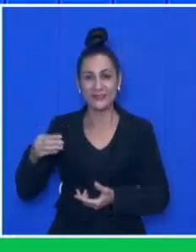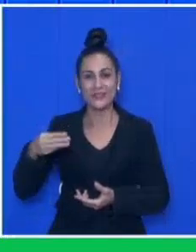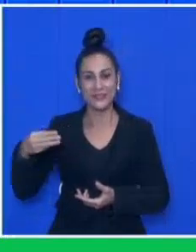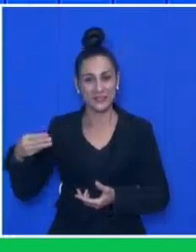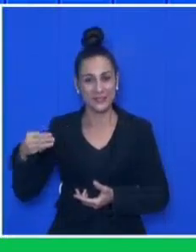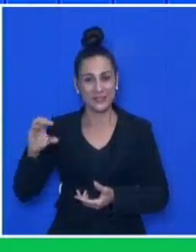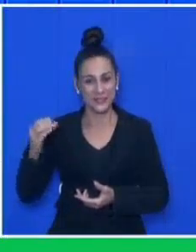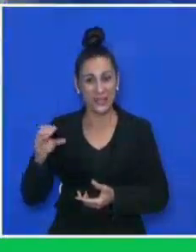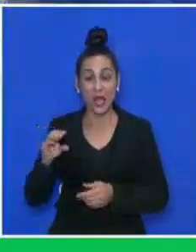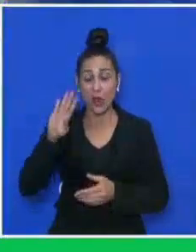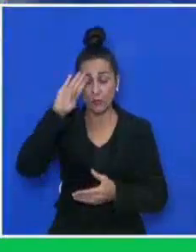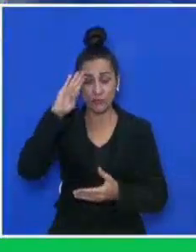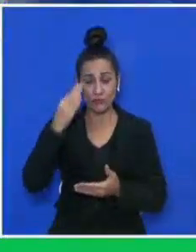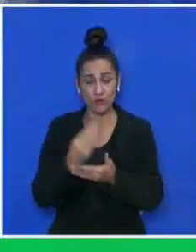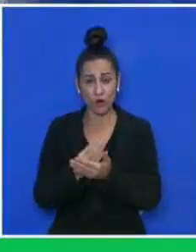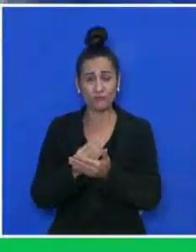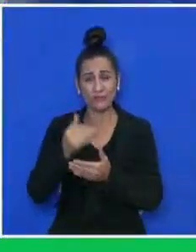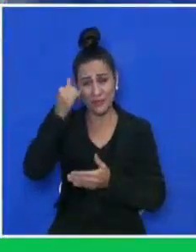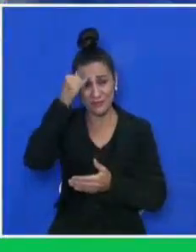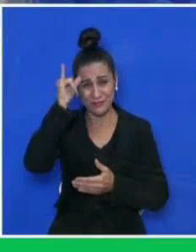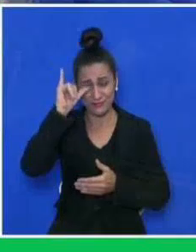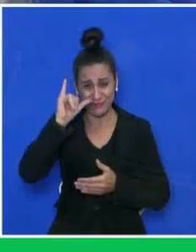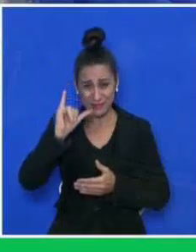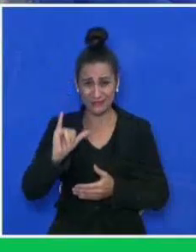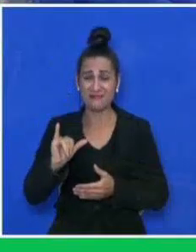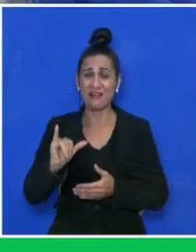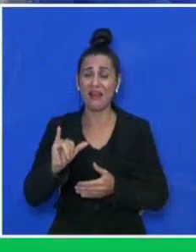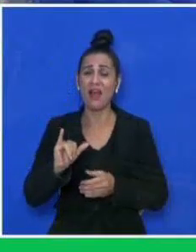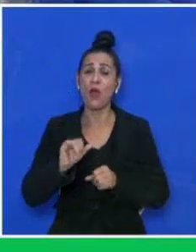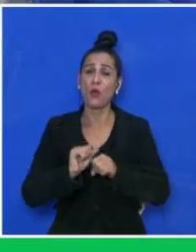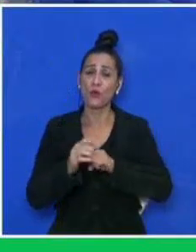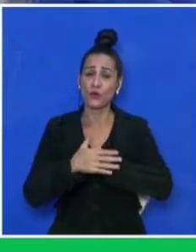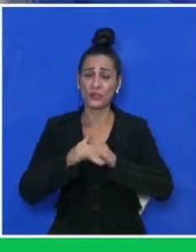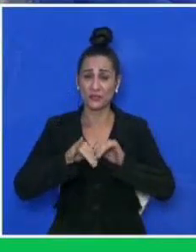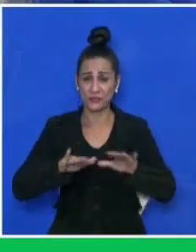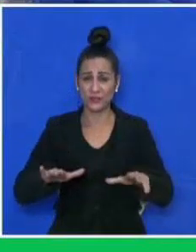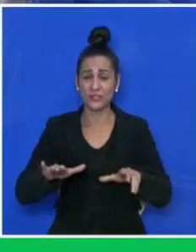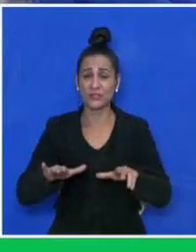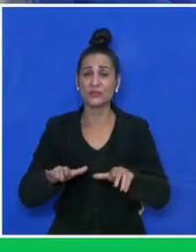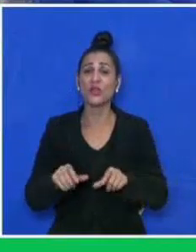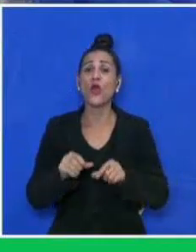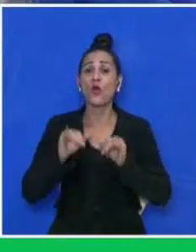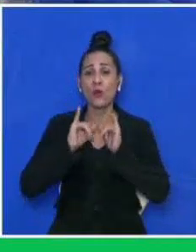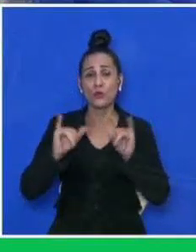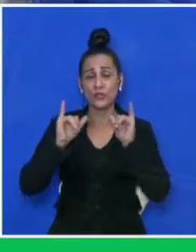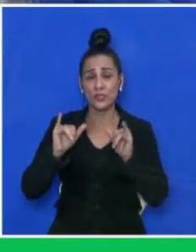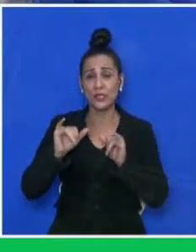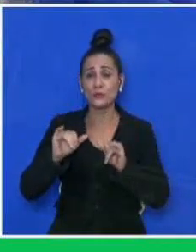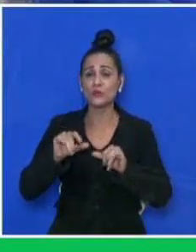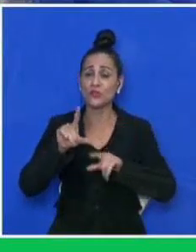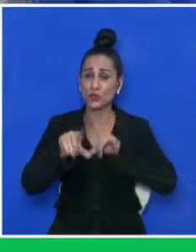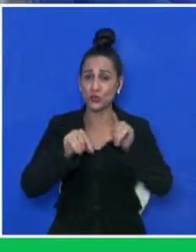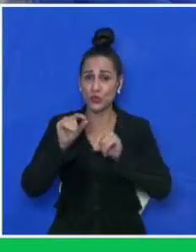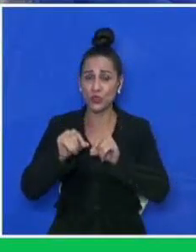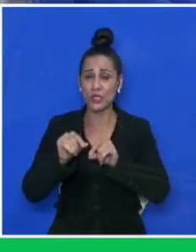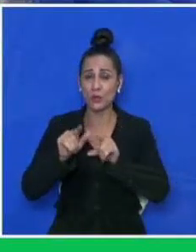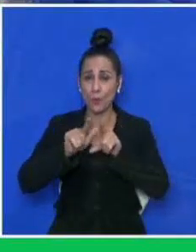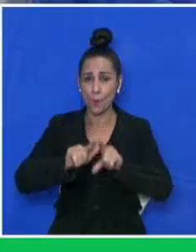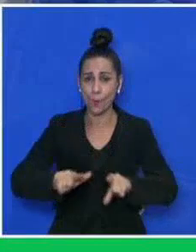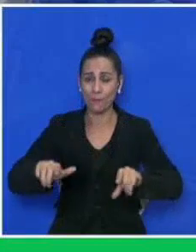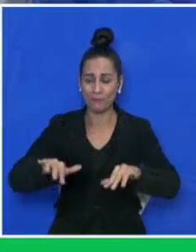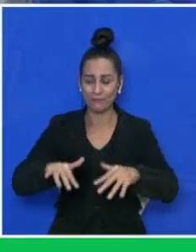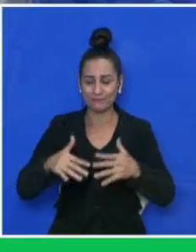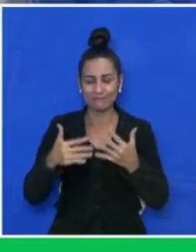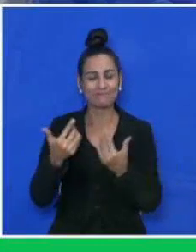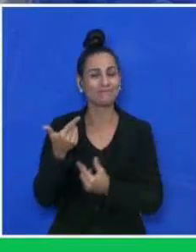R$ 3.302.147,03. Confirmando o compromisso da Caixa com as ações de prevenção ao Covid-19, o coronavírus, comunicamos que o sorteio está sendo